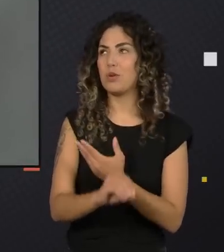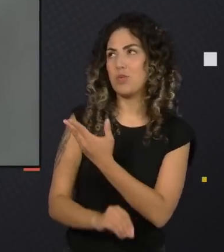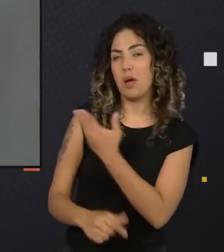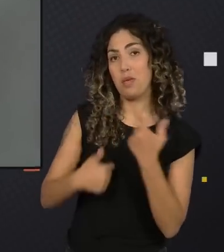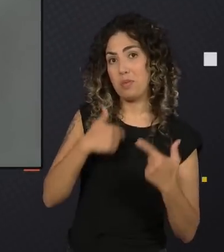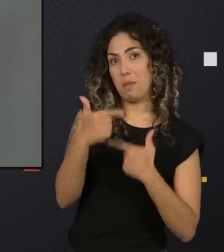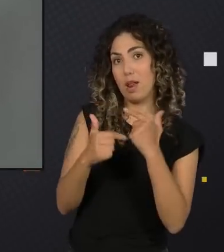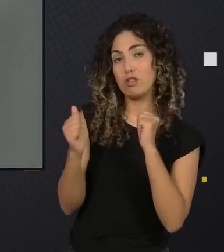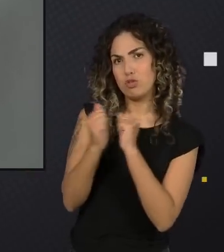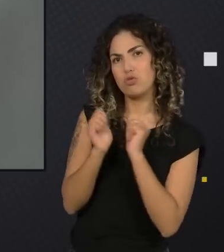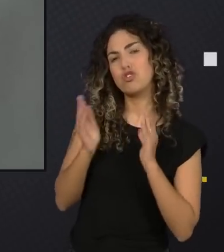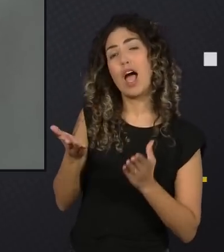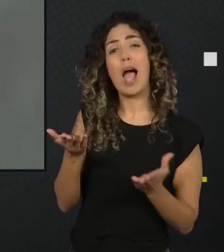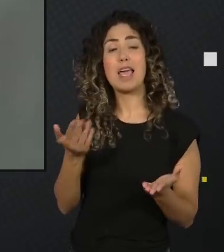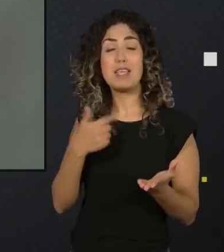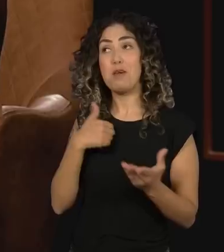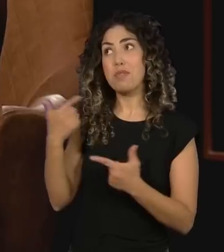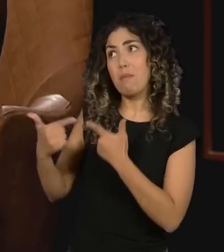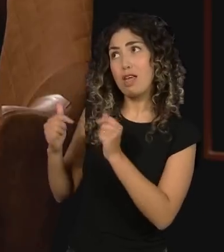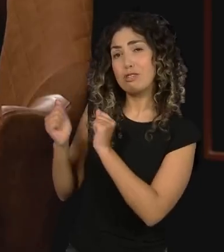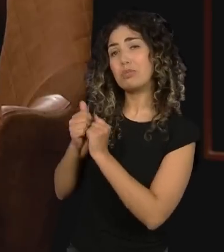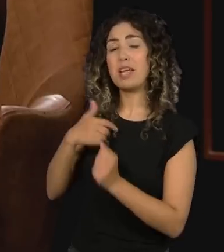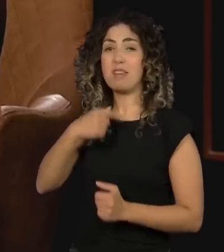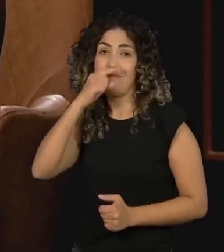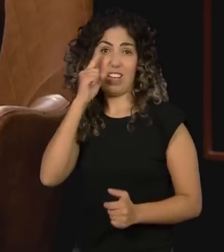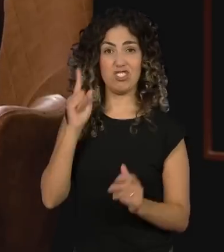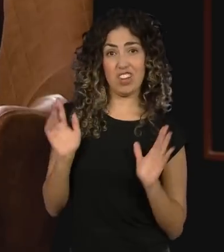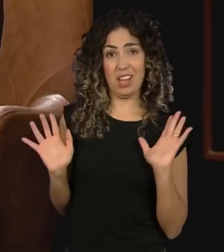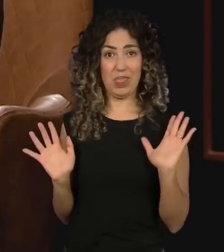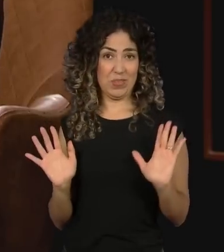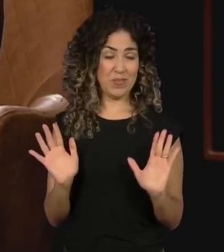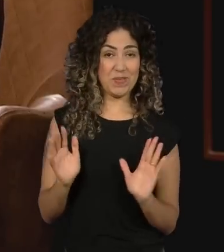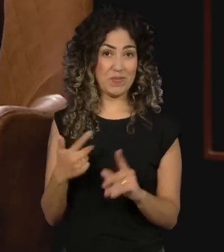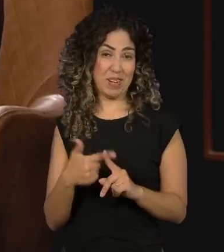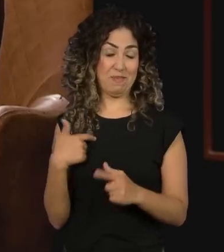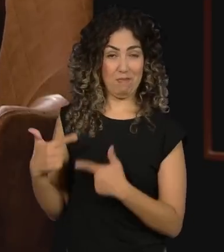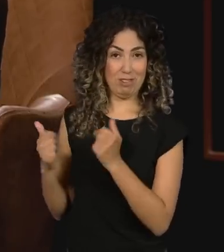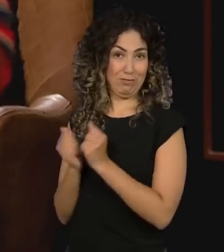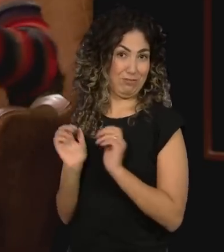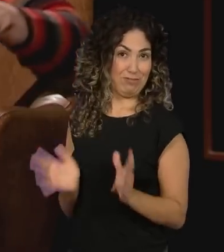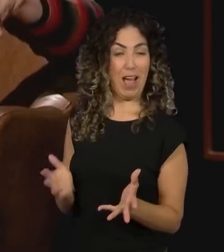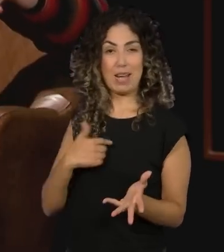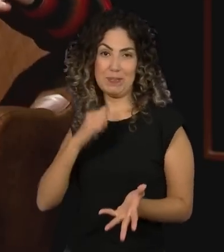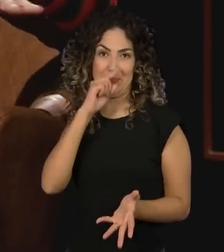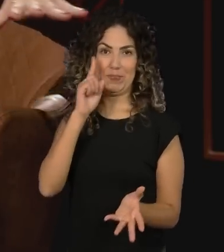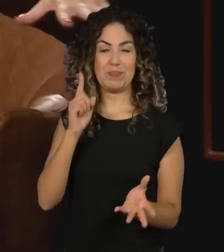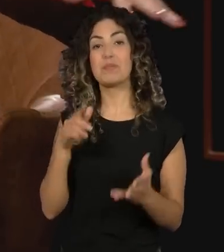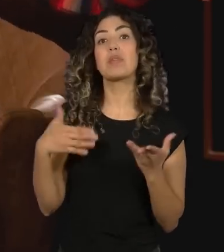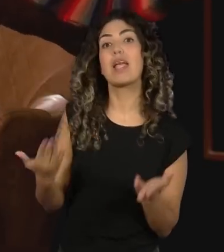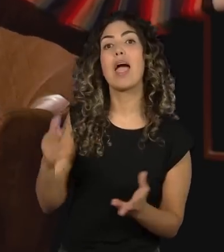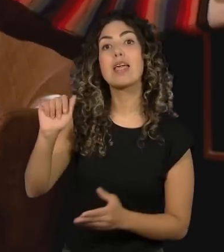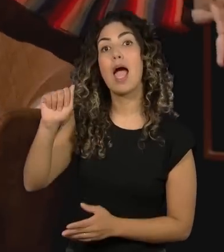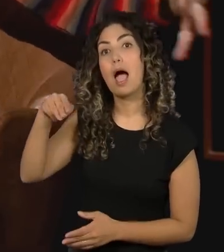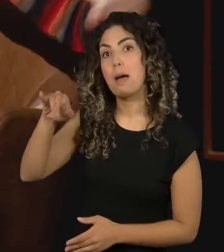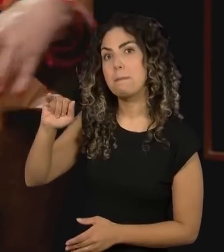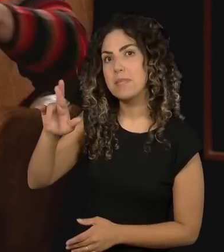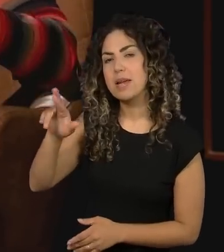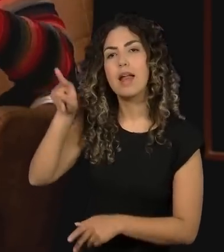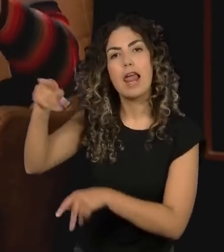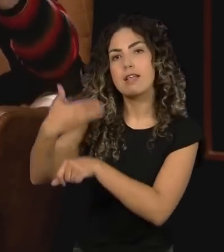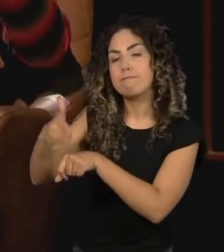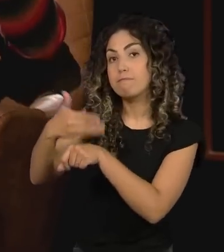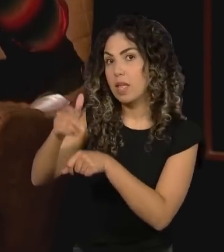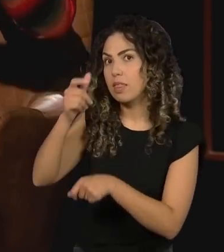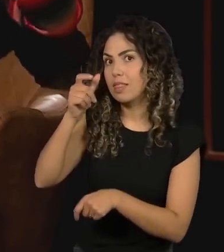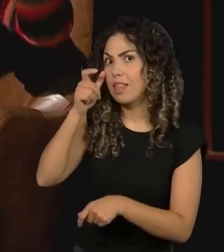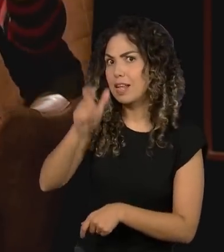pouco me achando, né? Aí, um dia, o Amir tinha um exercício muito legal, que ele espalhava uns panos e